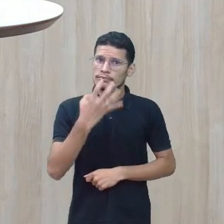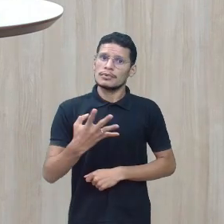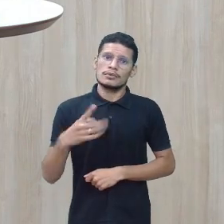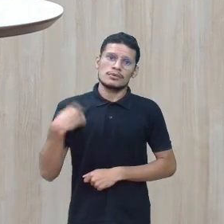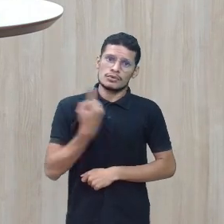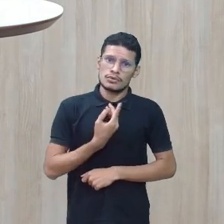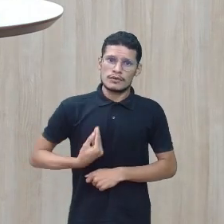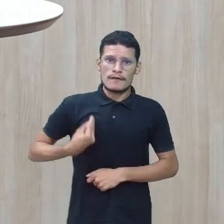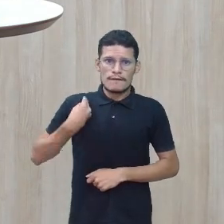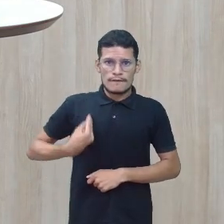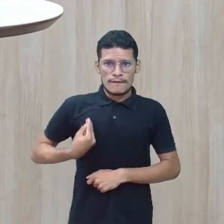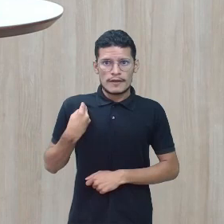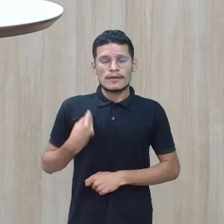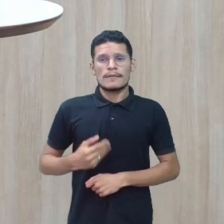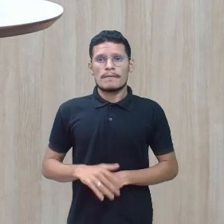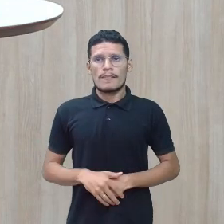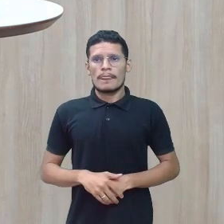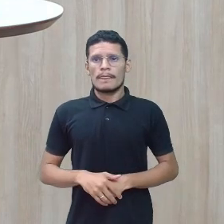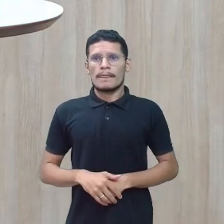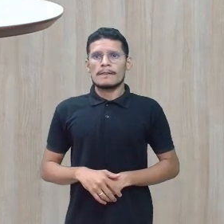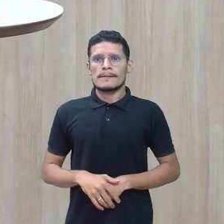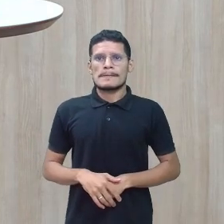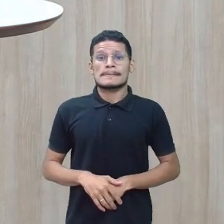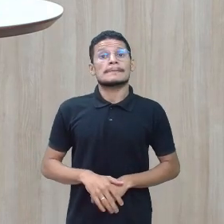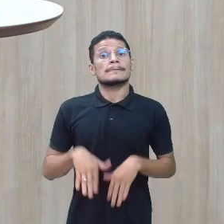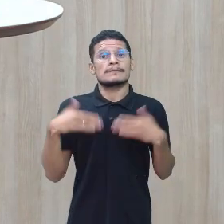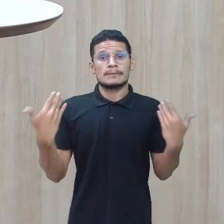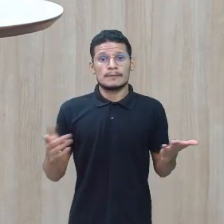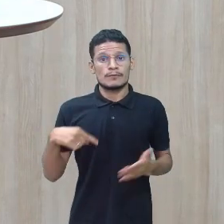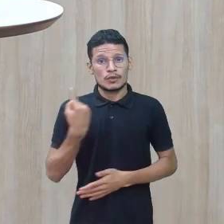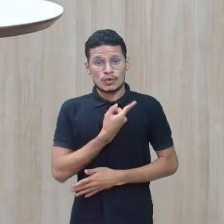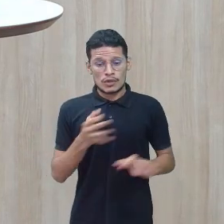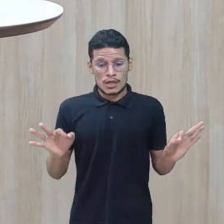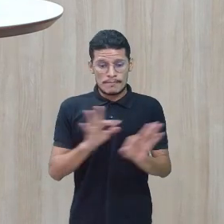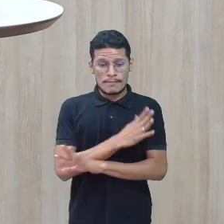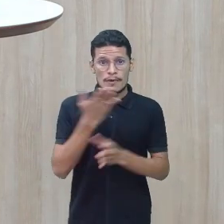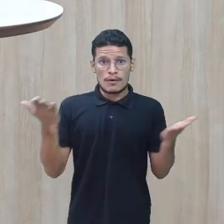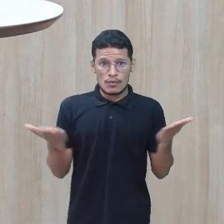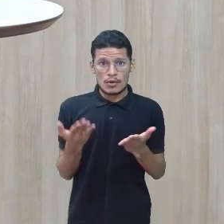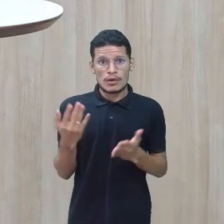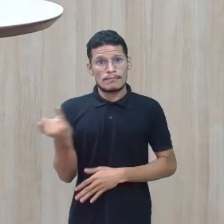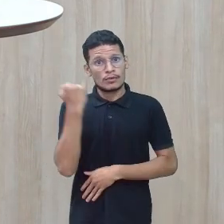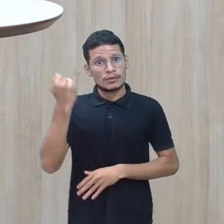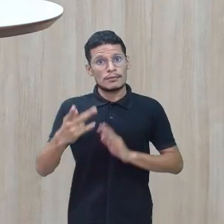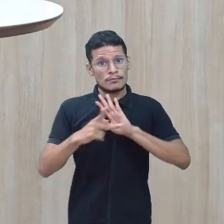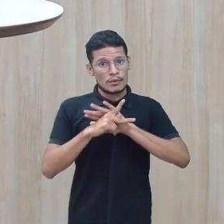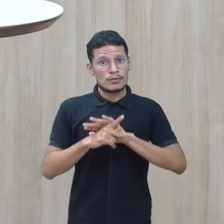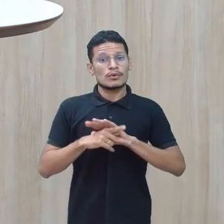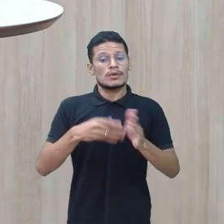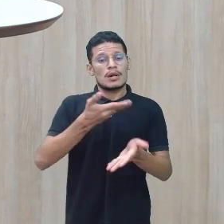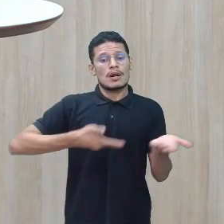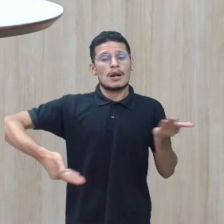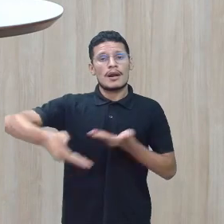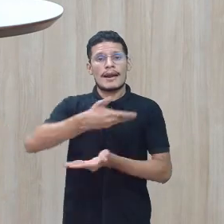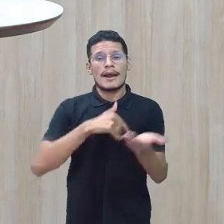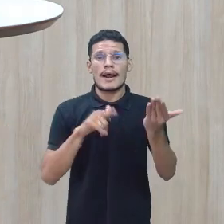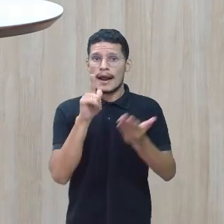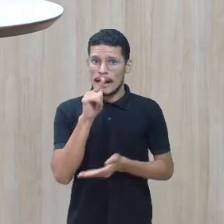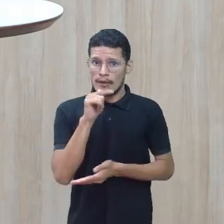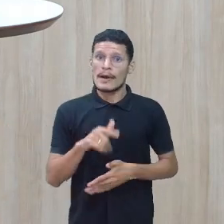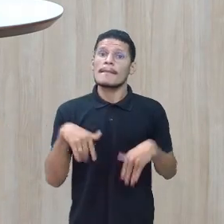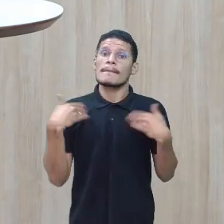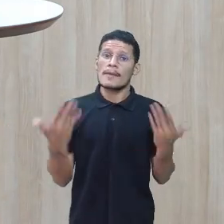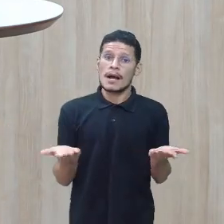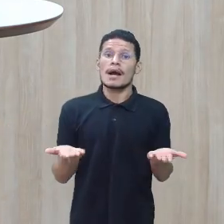vida. Então, aqui nós terminamos a importância do ciclo da água e vamos começar agora com